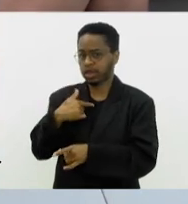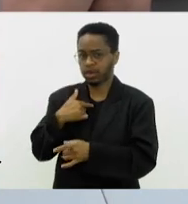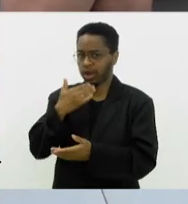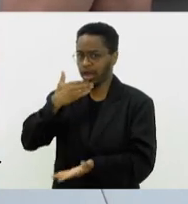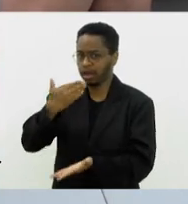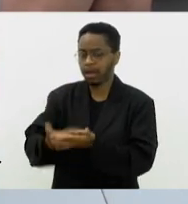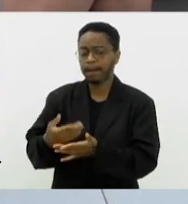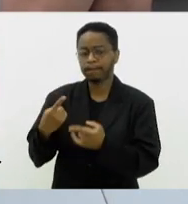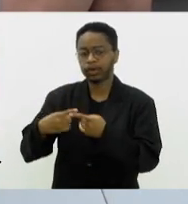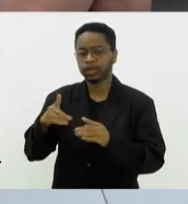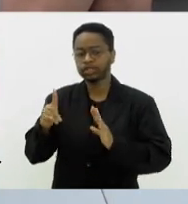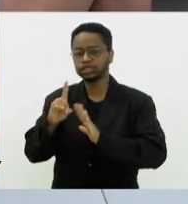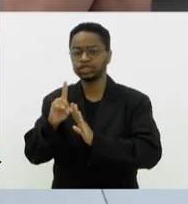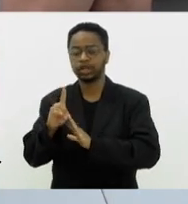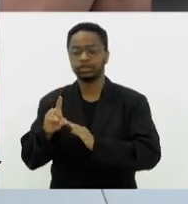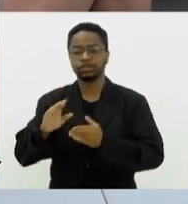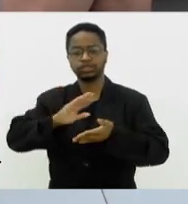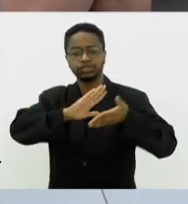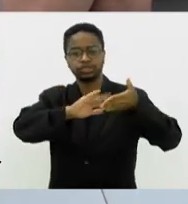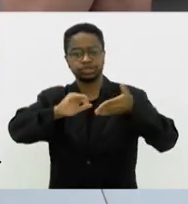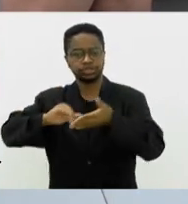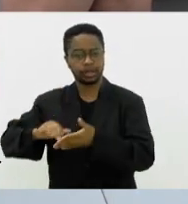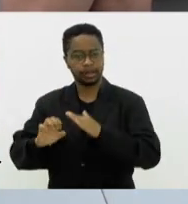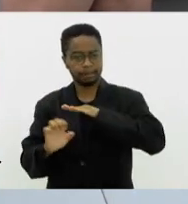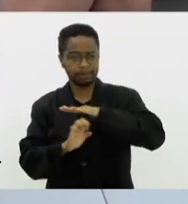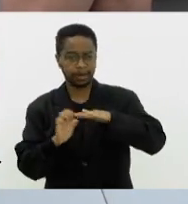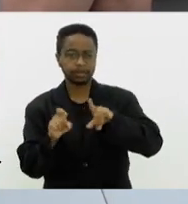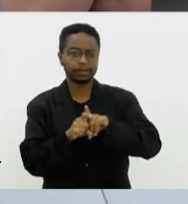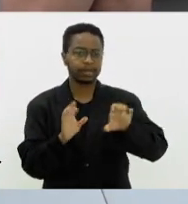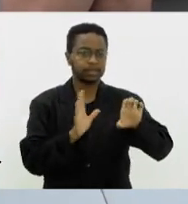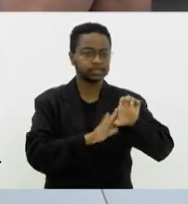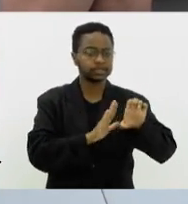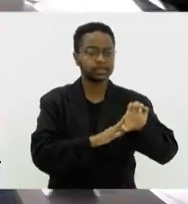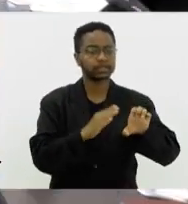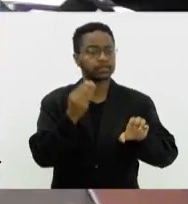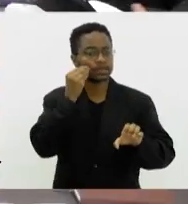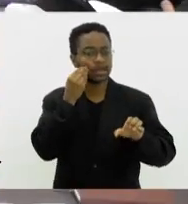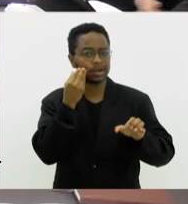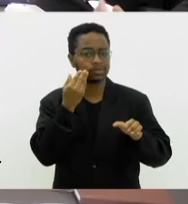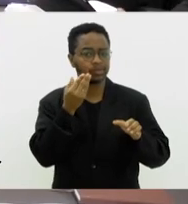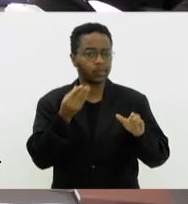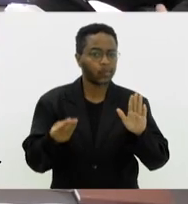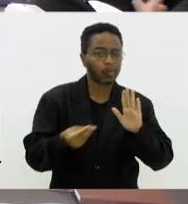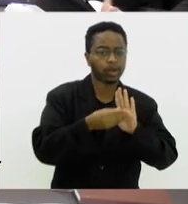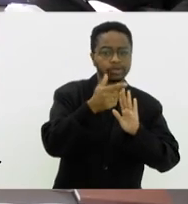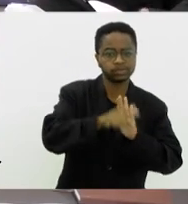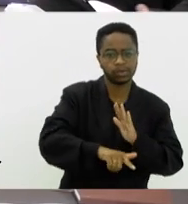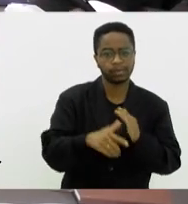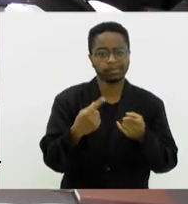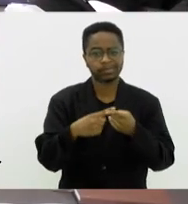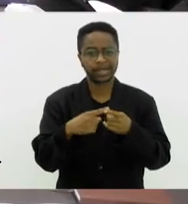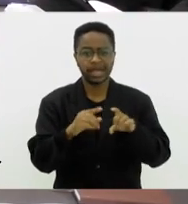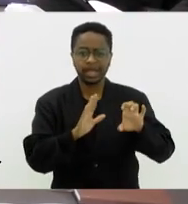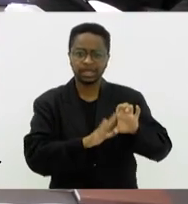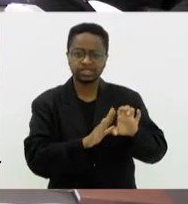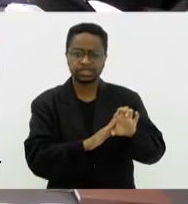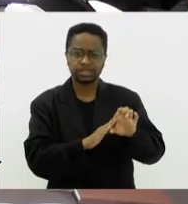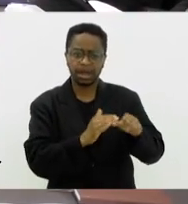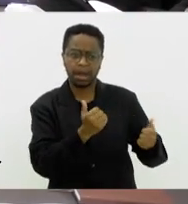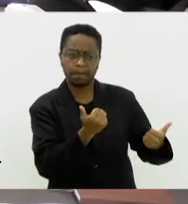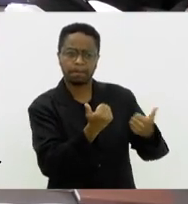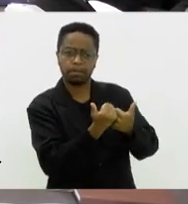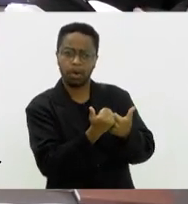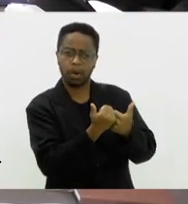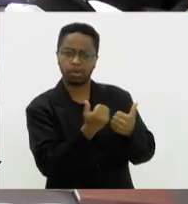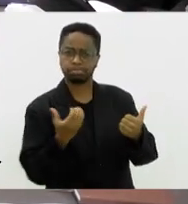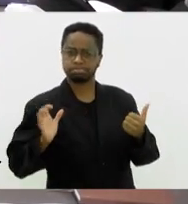da direita ter tirado o empresariado e da esquerda ter tentado reincluir o empresariado. Afinal de contas, uma esquerda pró-burguesia